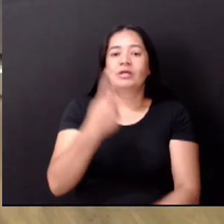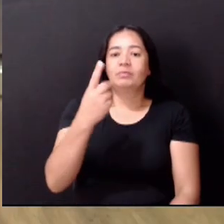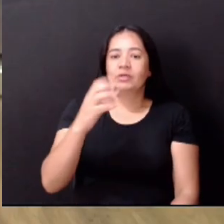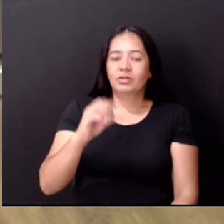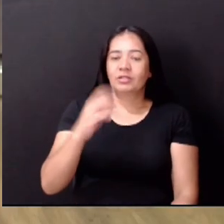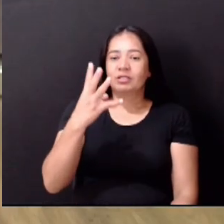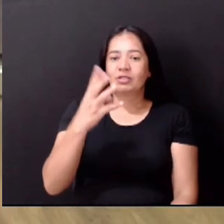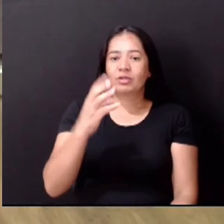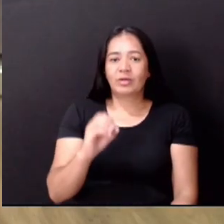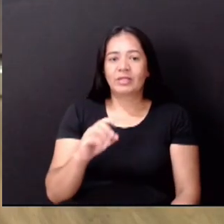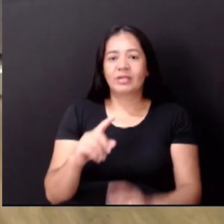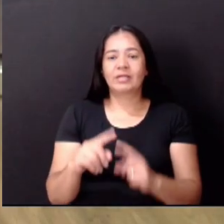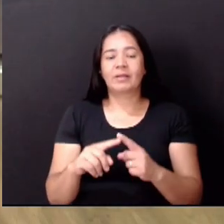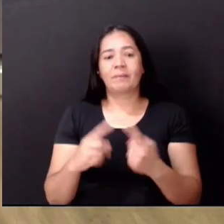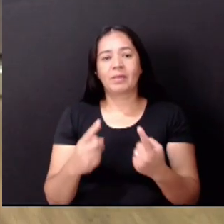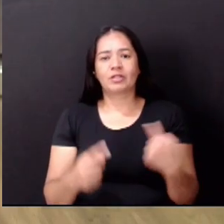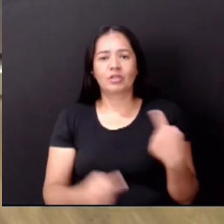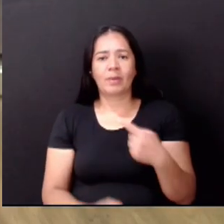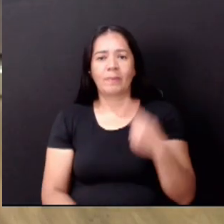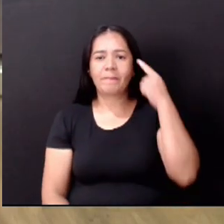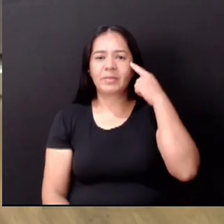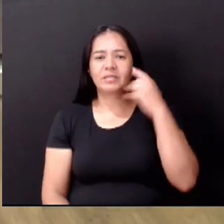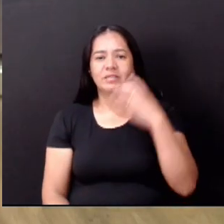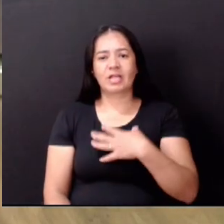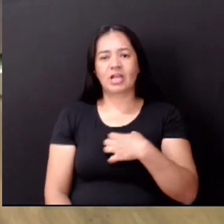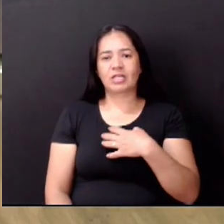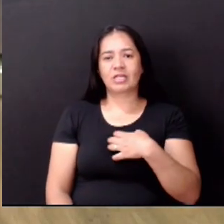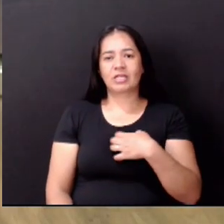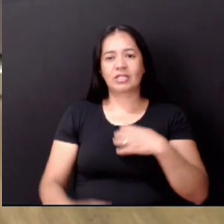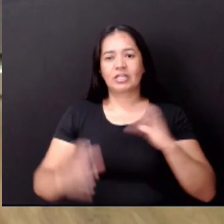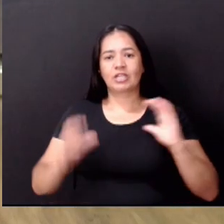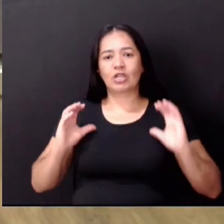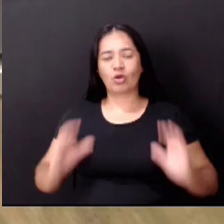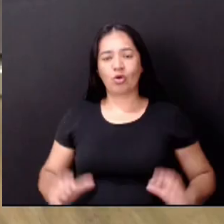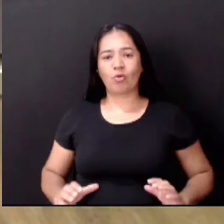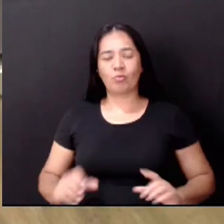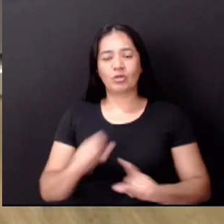para a gente pensar em comportamento social, foi logo ontem, né?